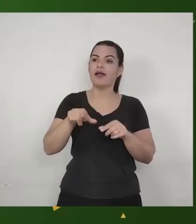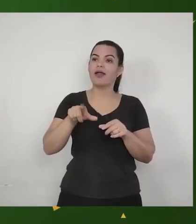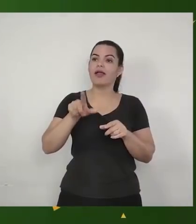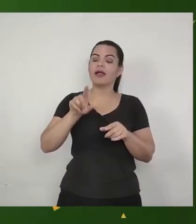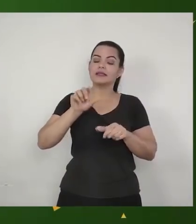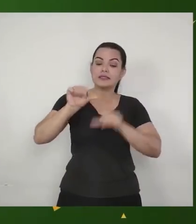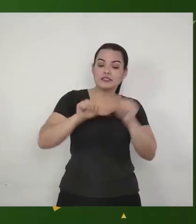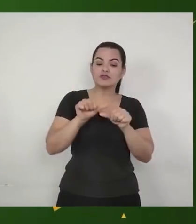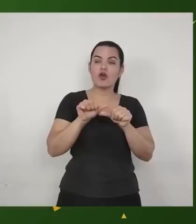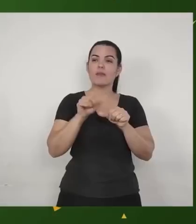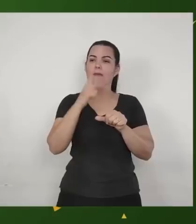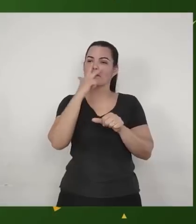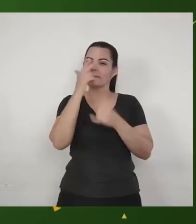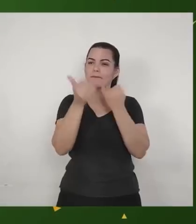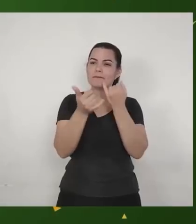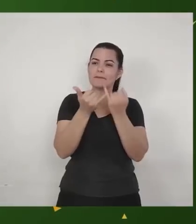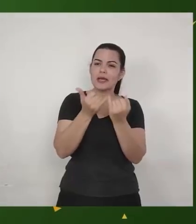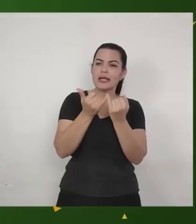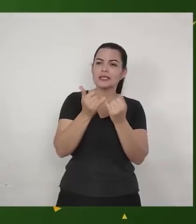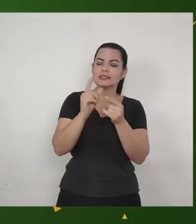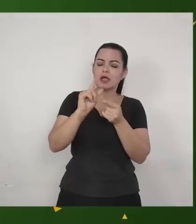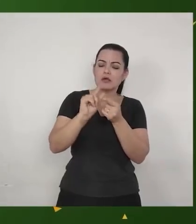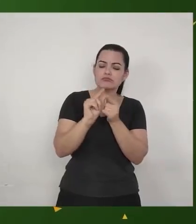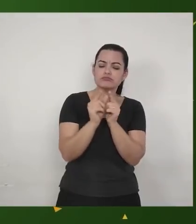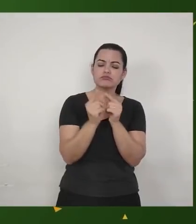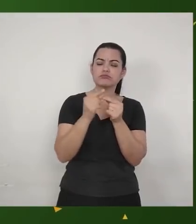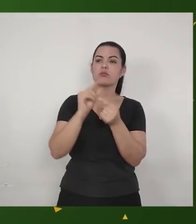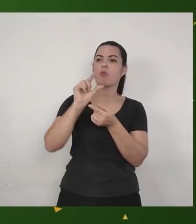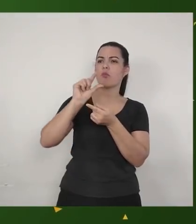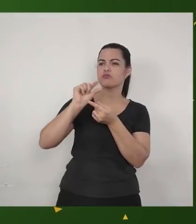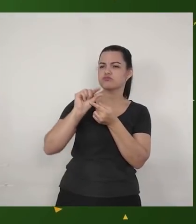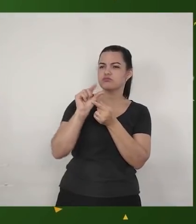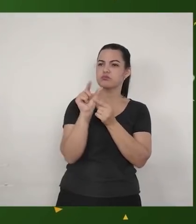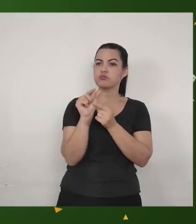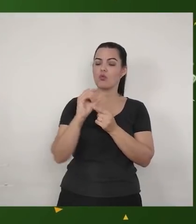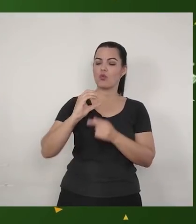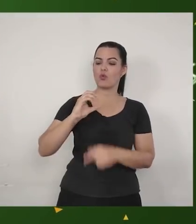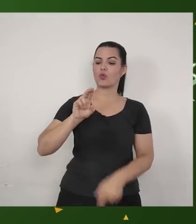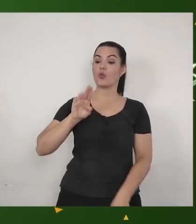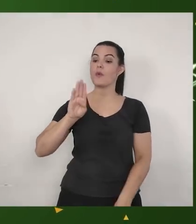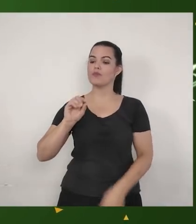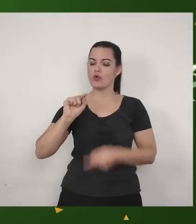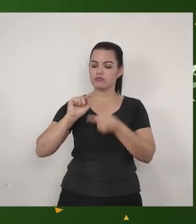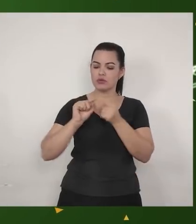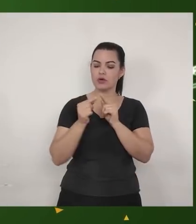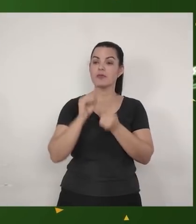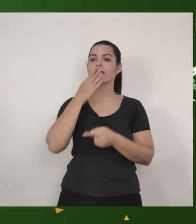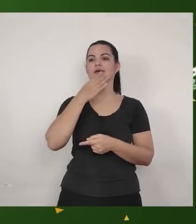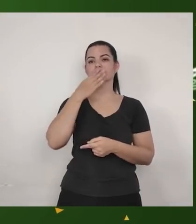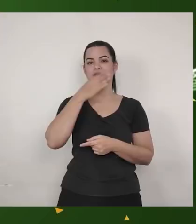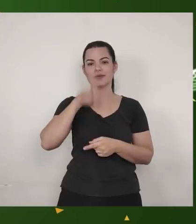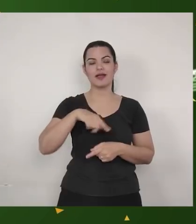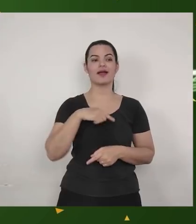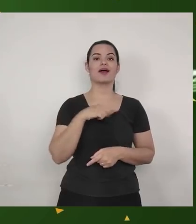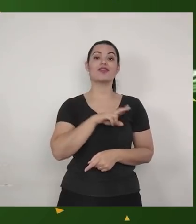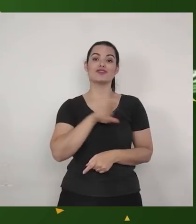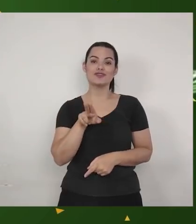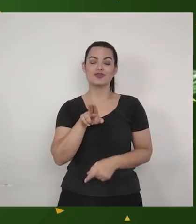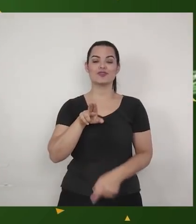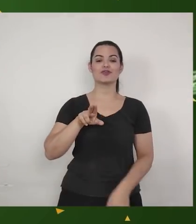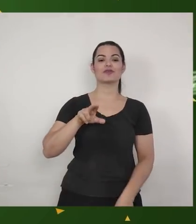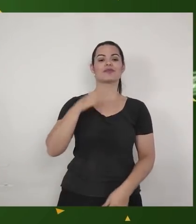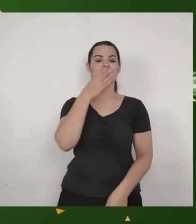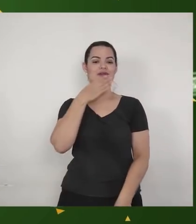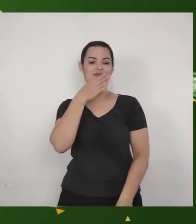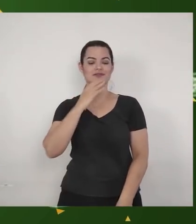pequenos cristais que são limpos e secos. É o açúcar em forma de cubinhos que a gente chama de açúcar